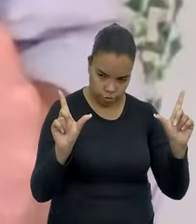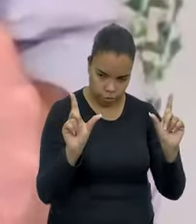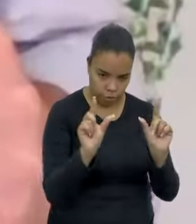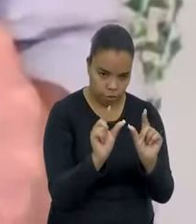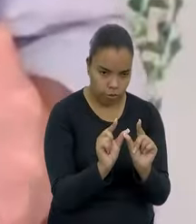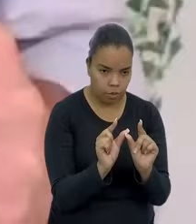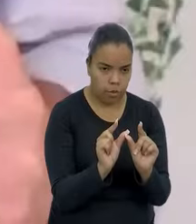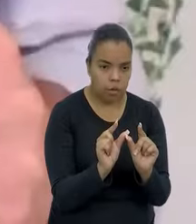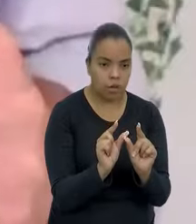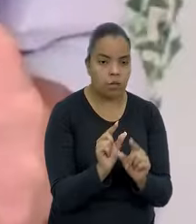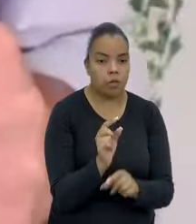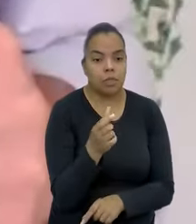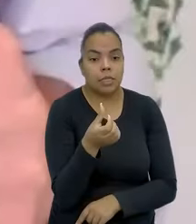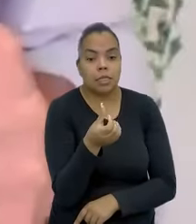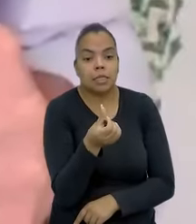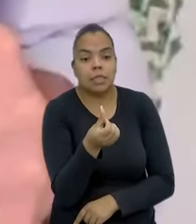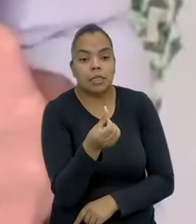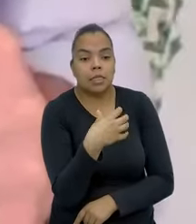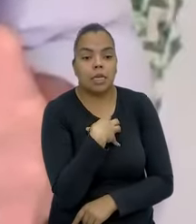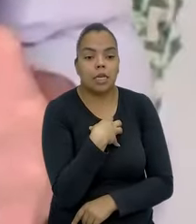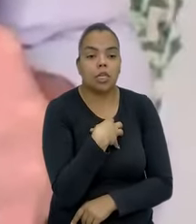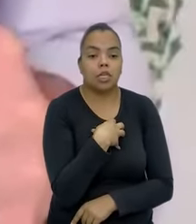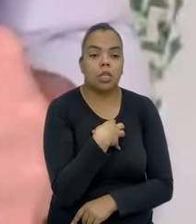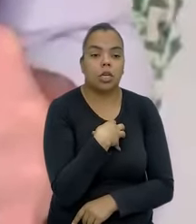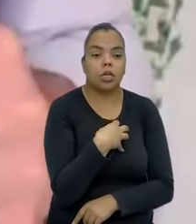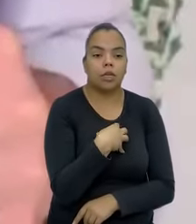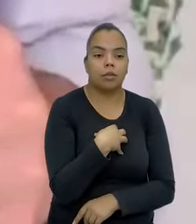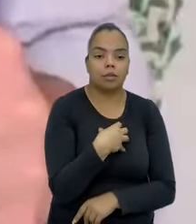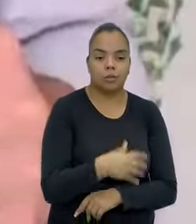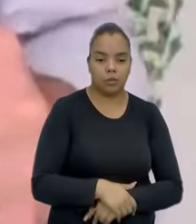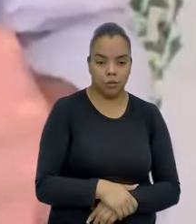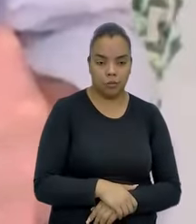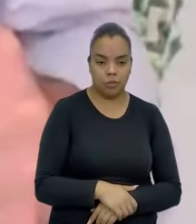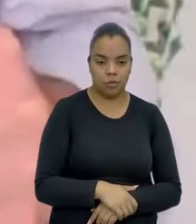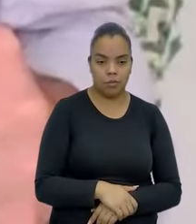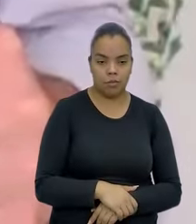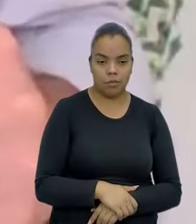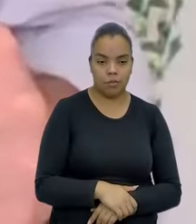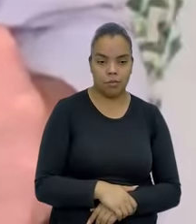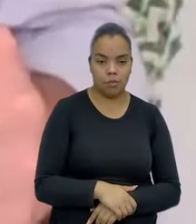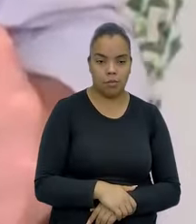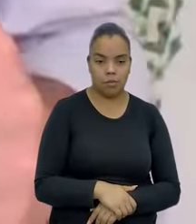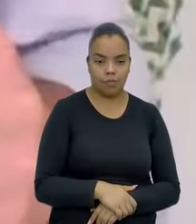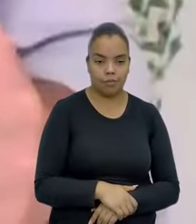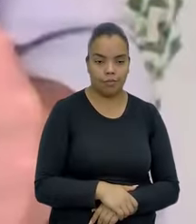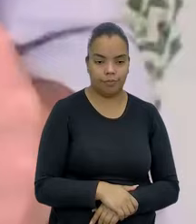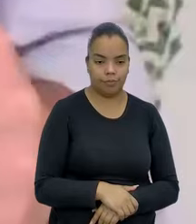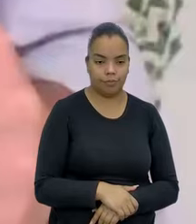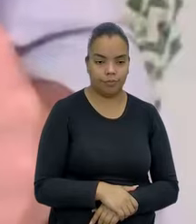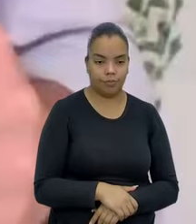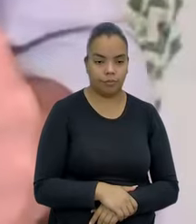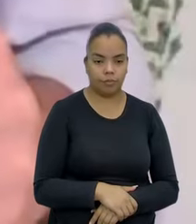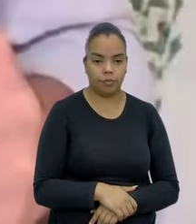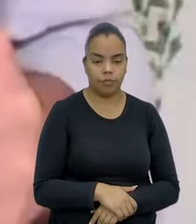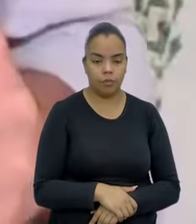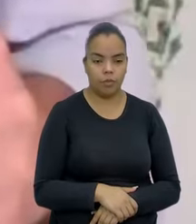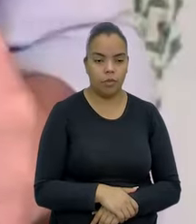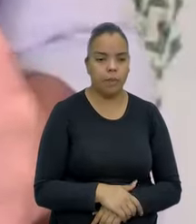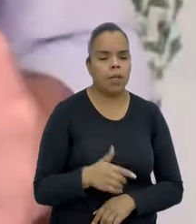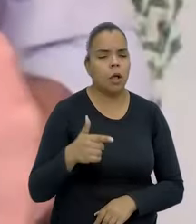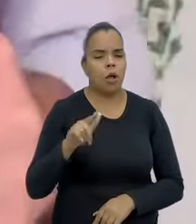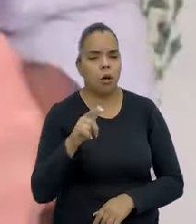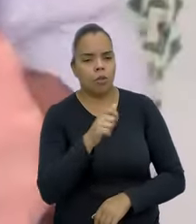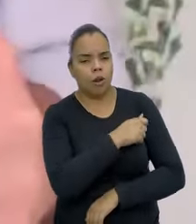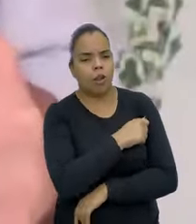então são seis maneiras eu posso subir a base ou reduzir a altura aí o outro falando pode falar na mesmo